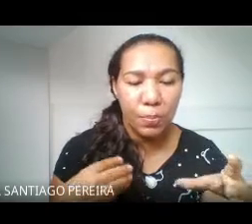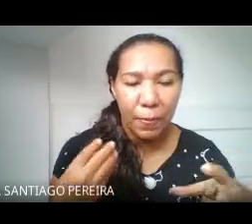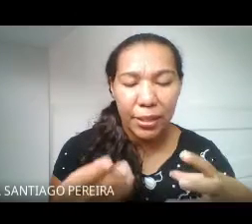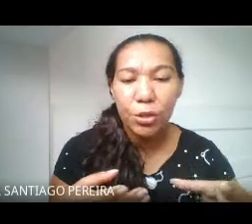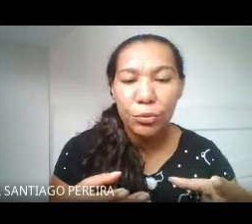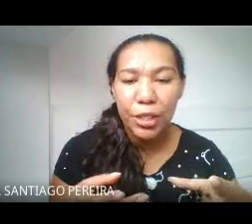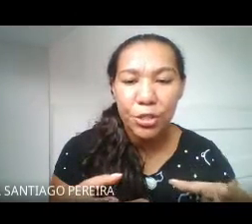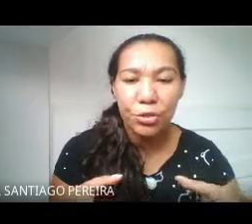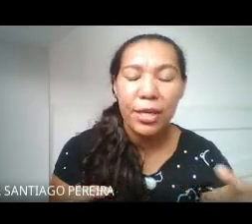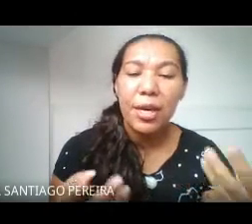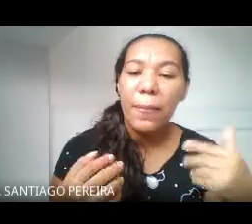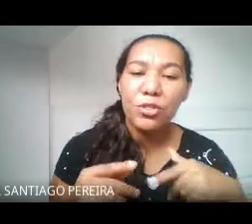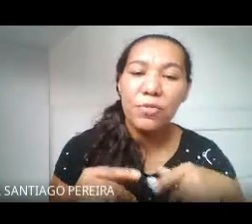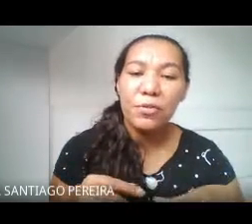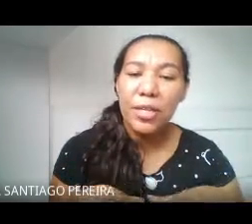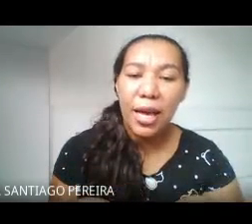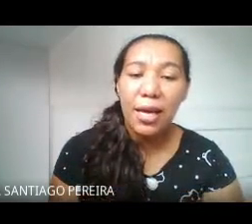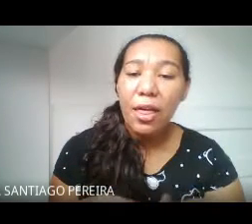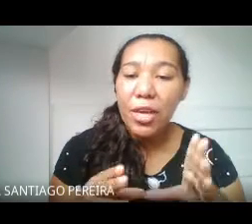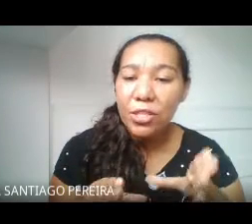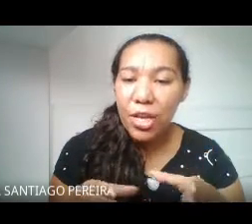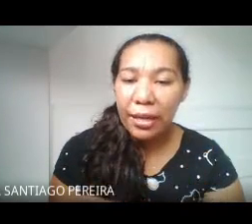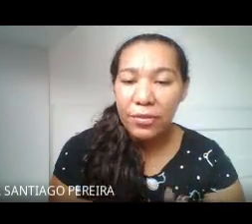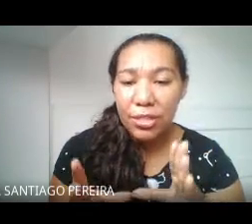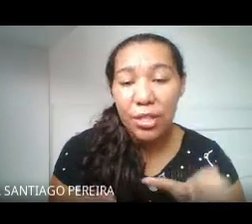e trouxe a partir de um texto, né, para a gente verificar